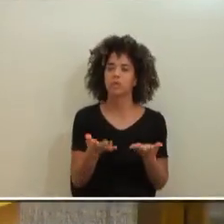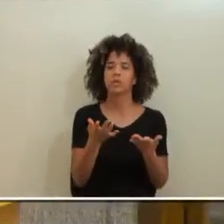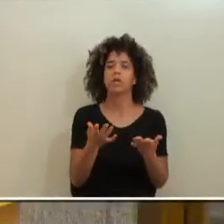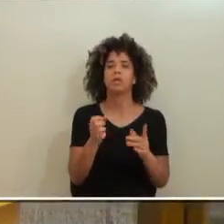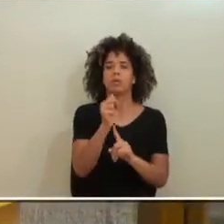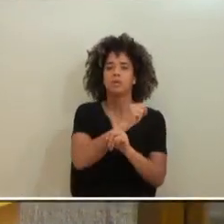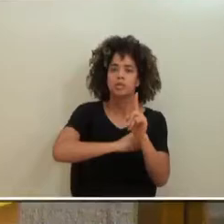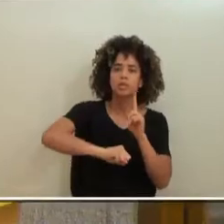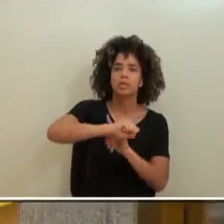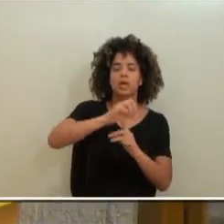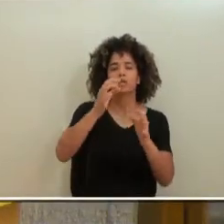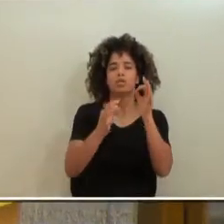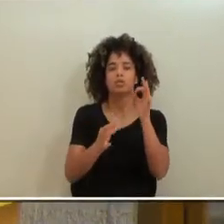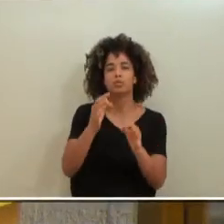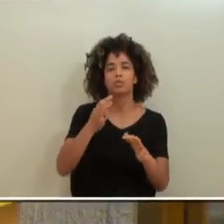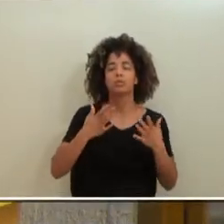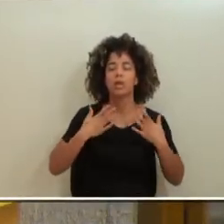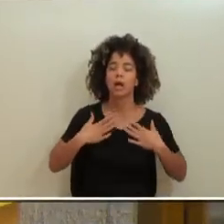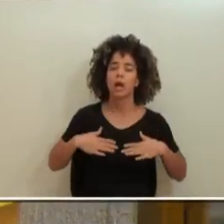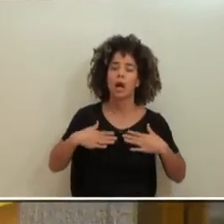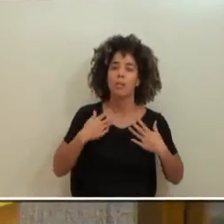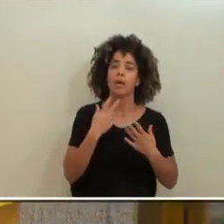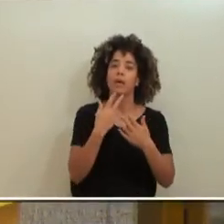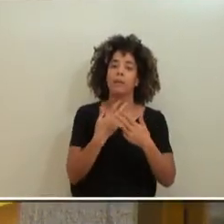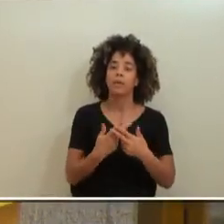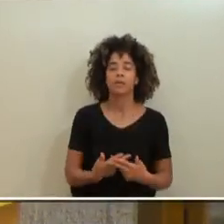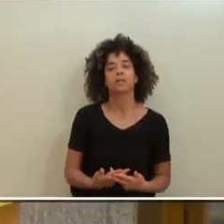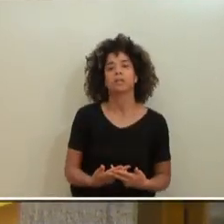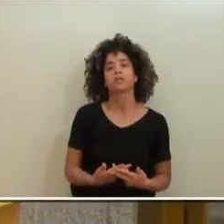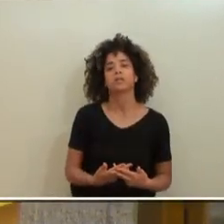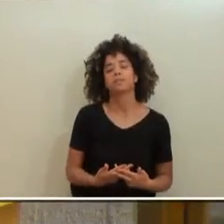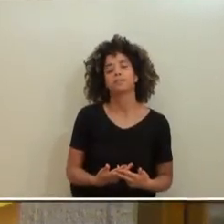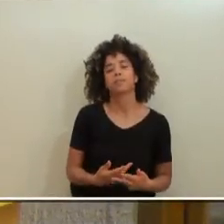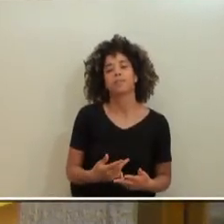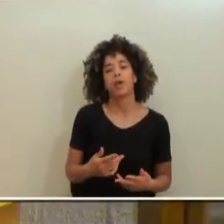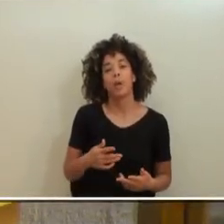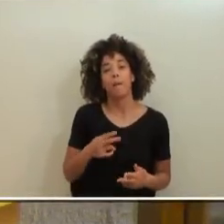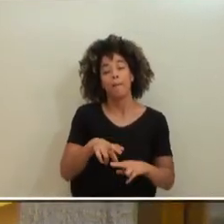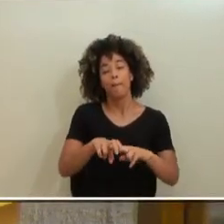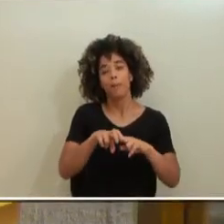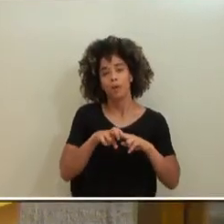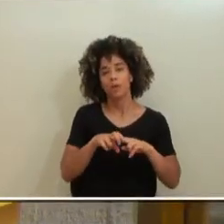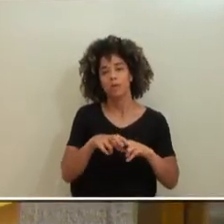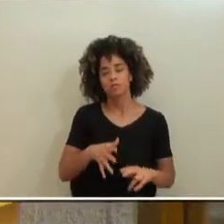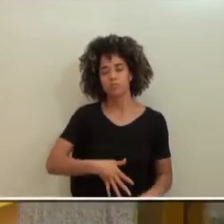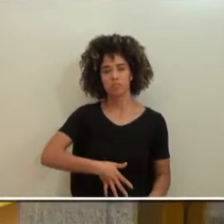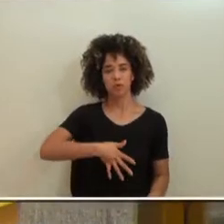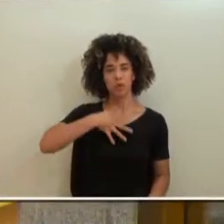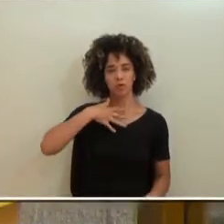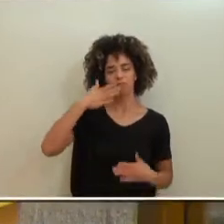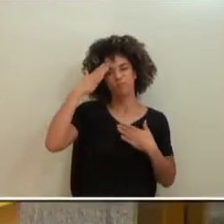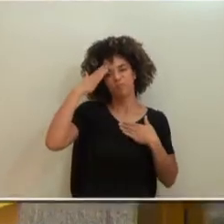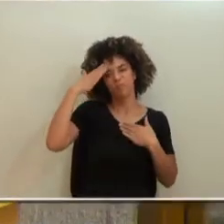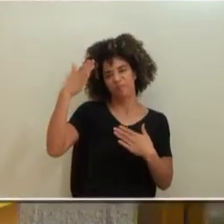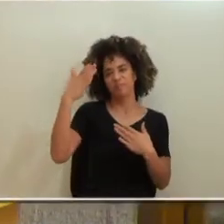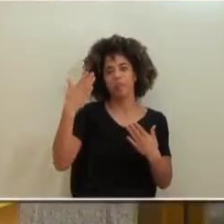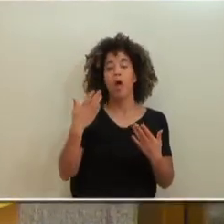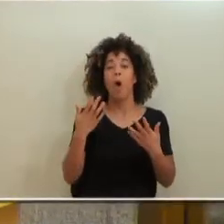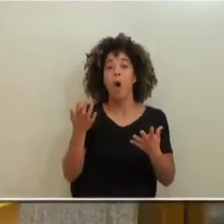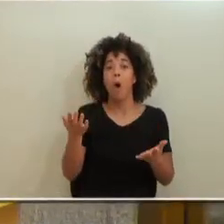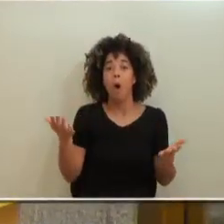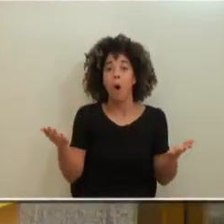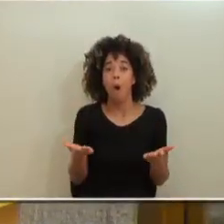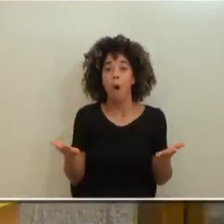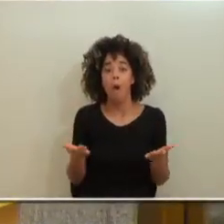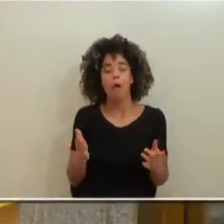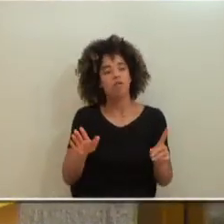compassiva. Por tudo isso, é com imenso orgulho e gratidão que hoje homenageamos, conferindo-lhe o título